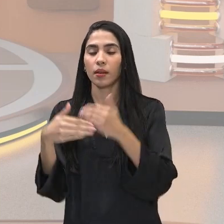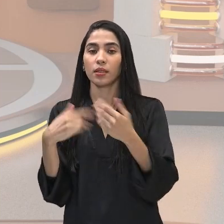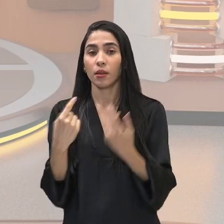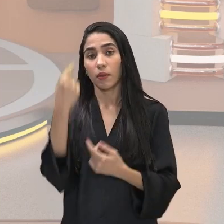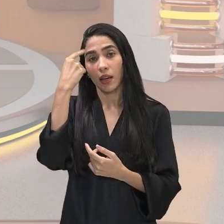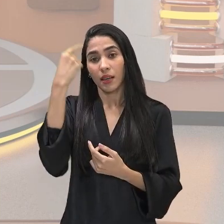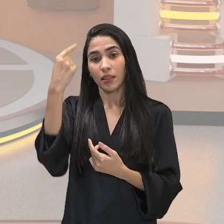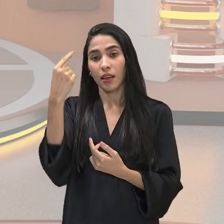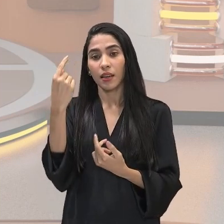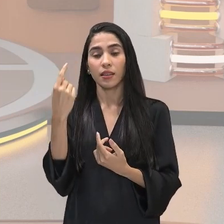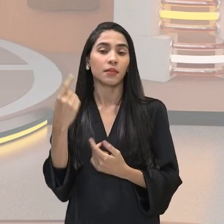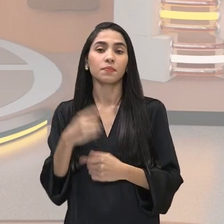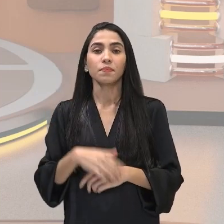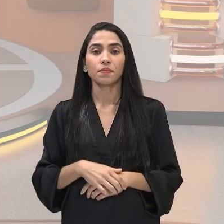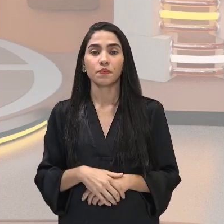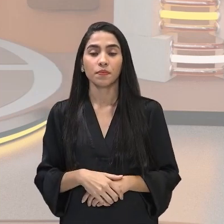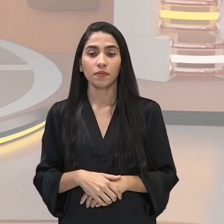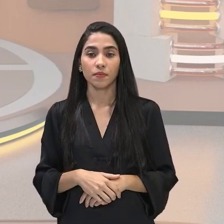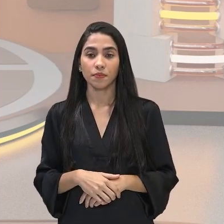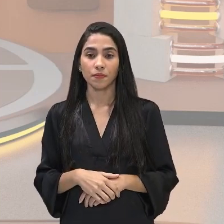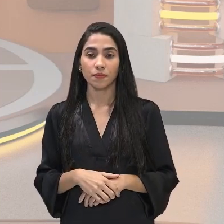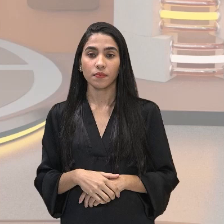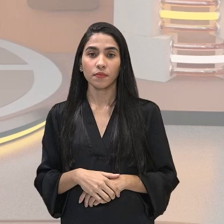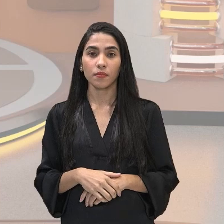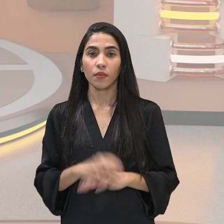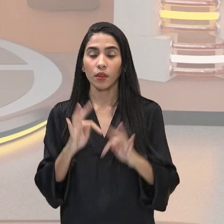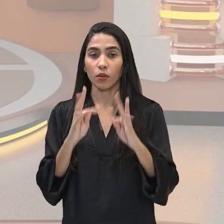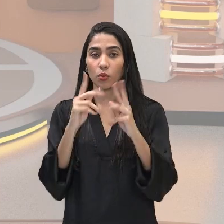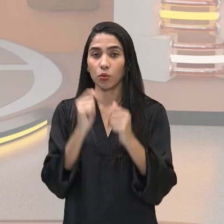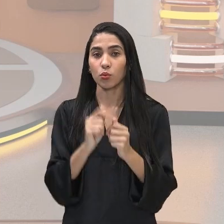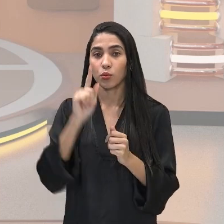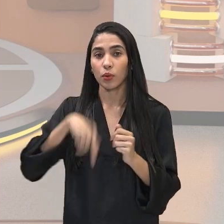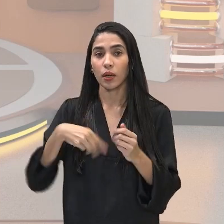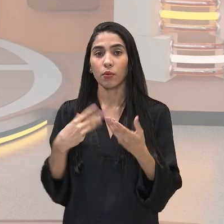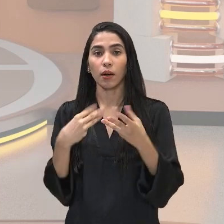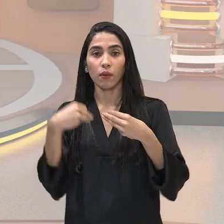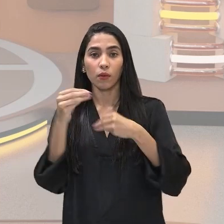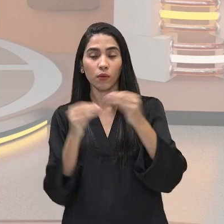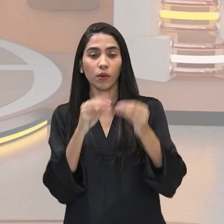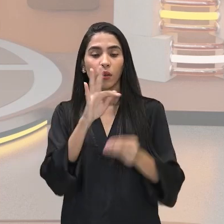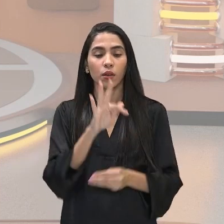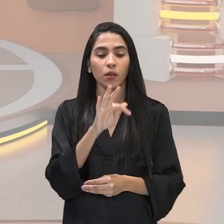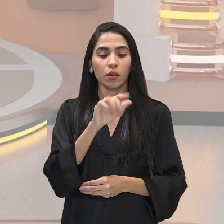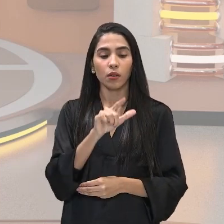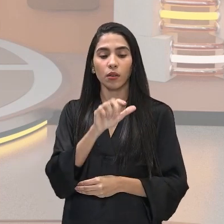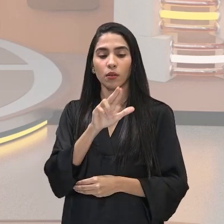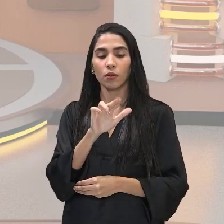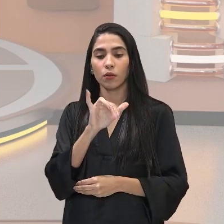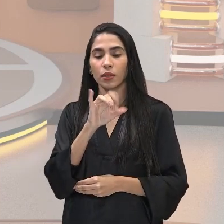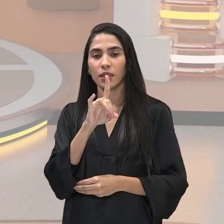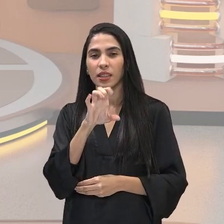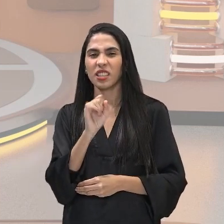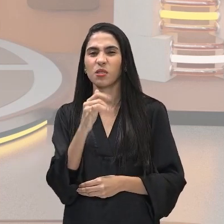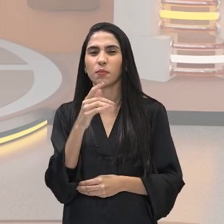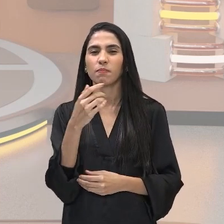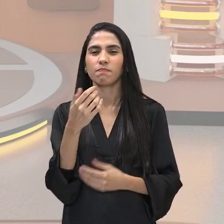que tudo é volátil, né? De que tudo é uma fluidez, que é uma água que vai